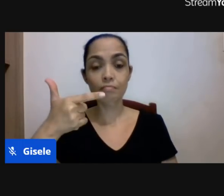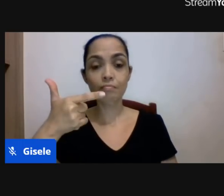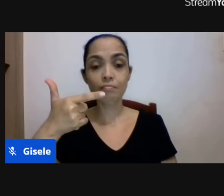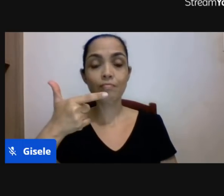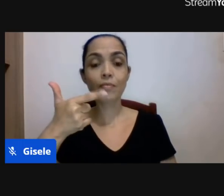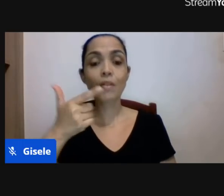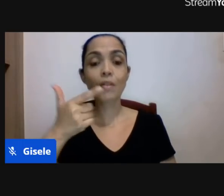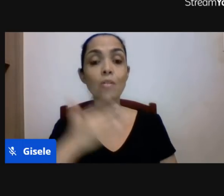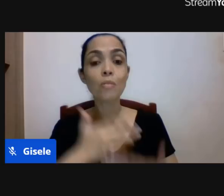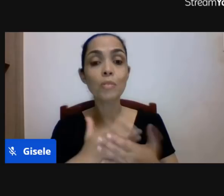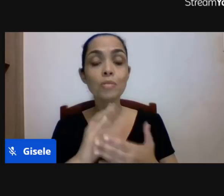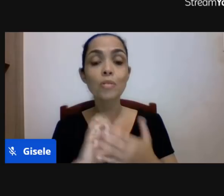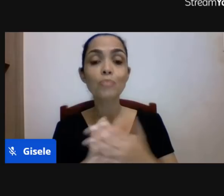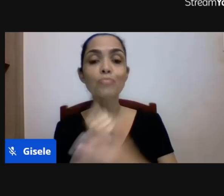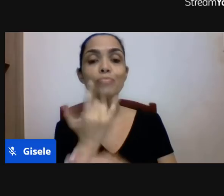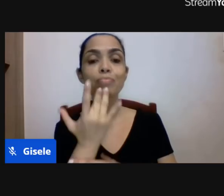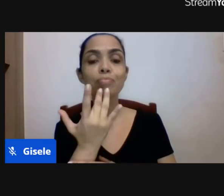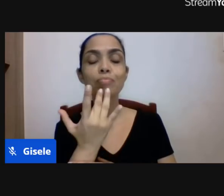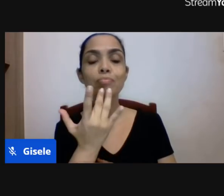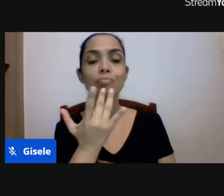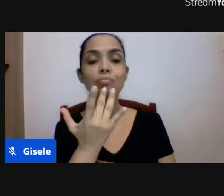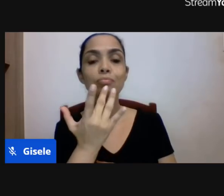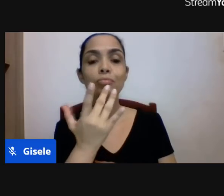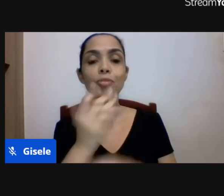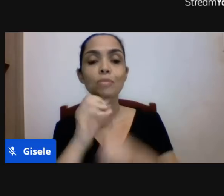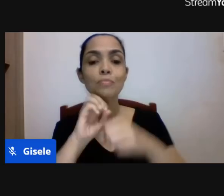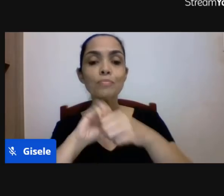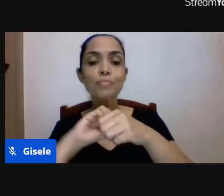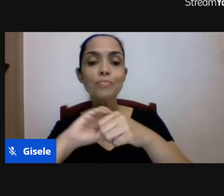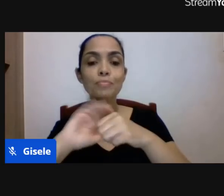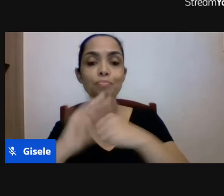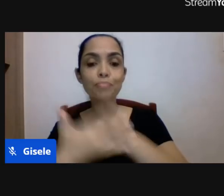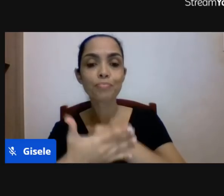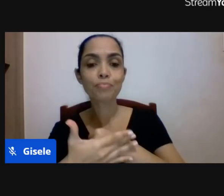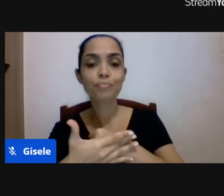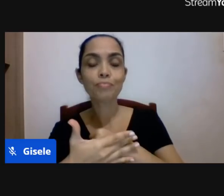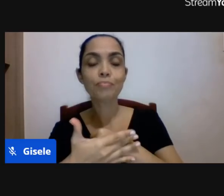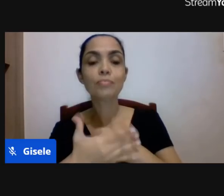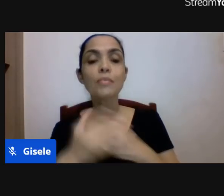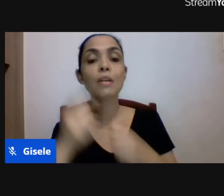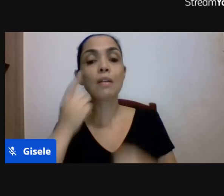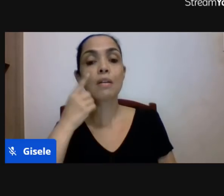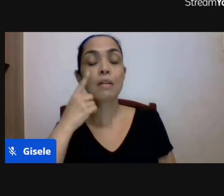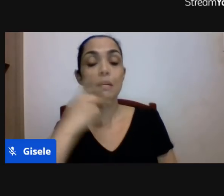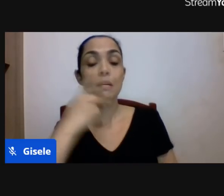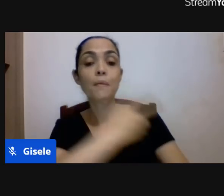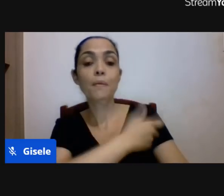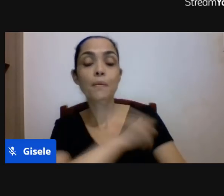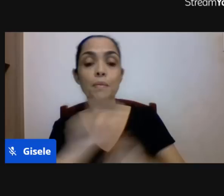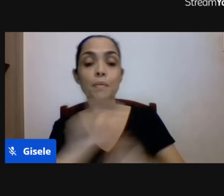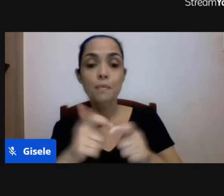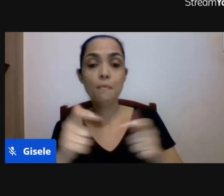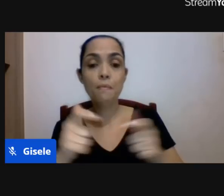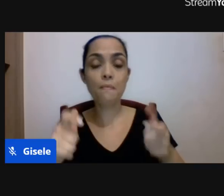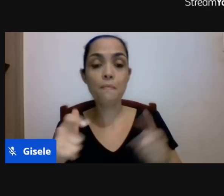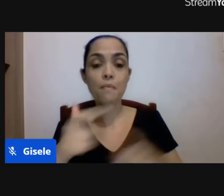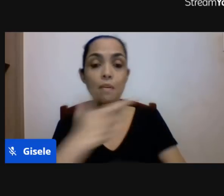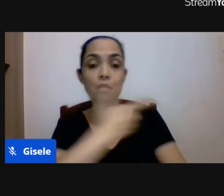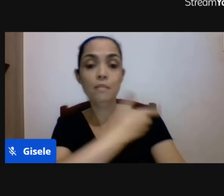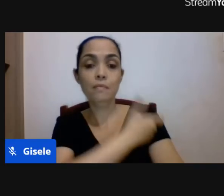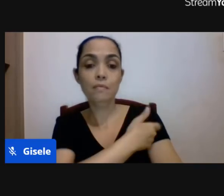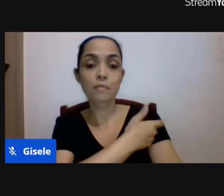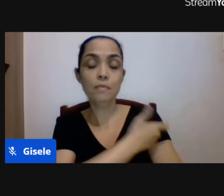um cuidado, tá? Mesmo às vezes com uma população, grande parte da população vacinada, pode acontecer a transmissão. E outra coisa,